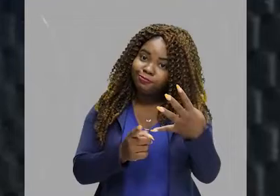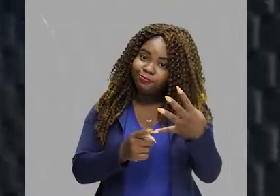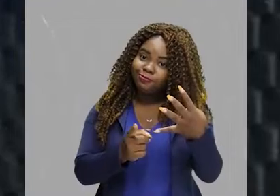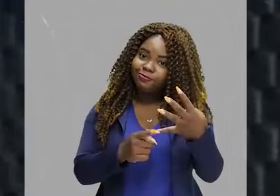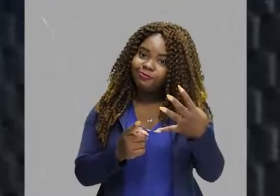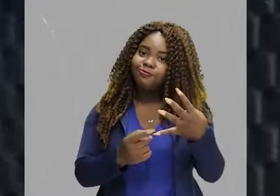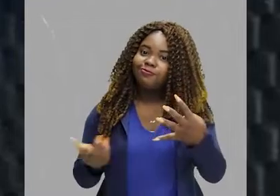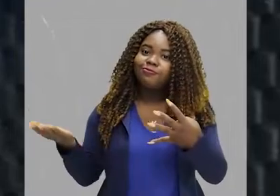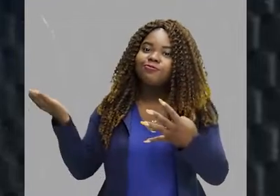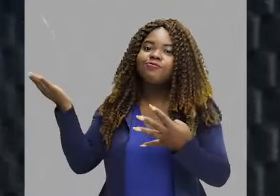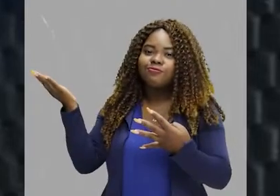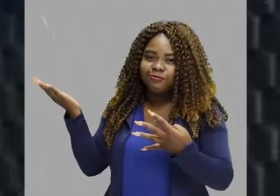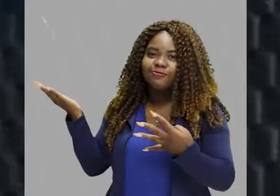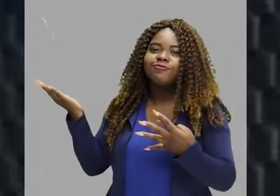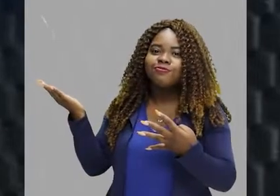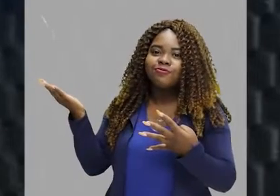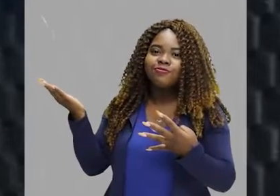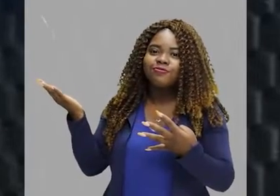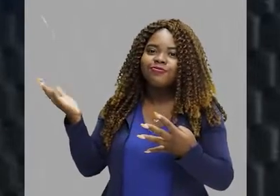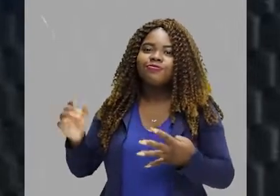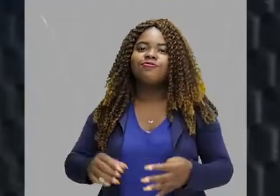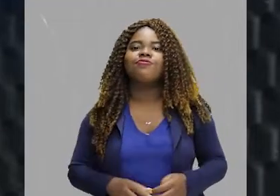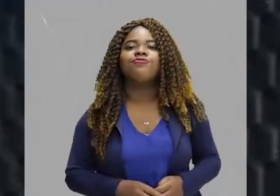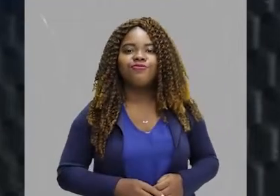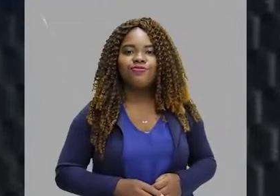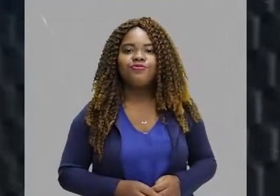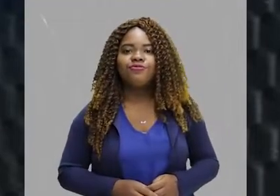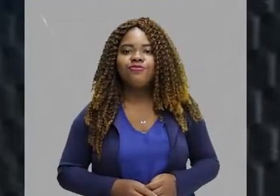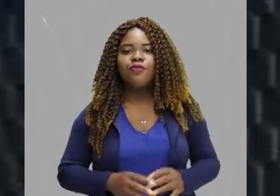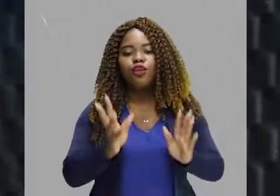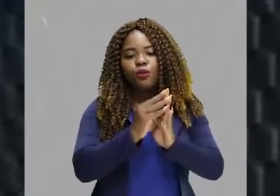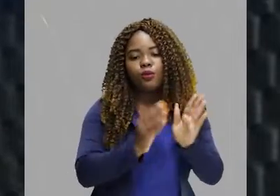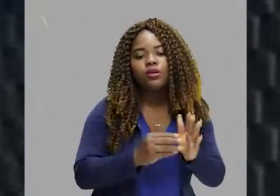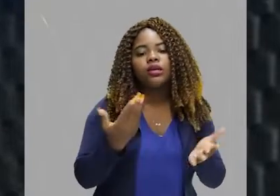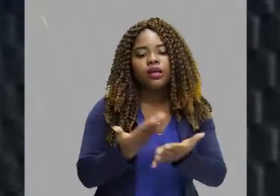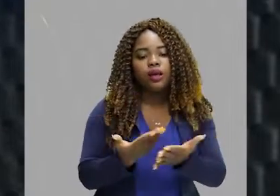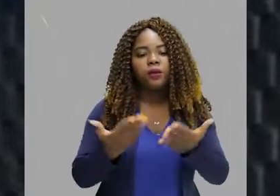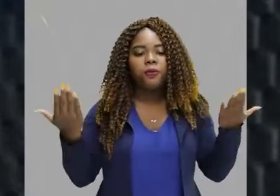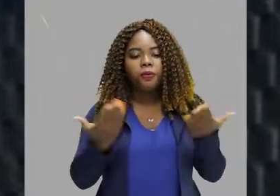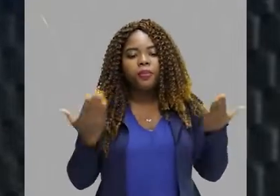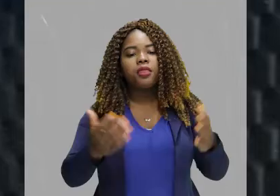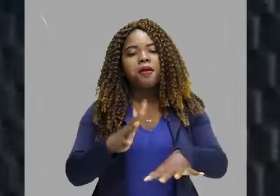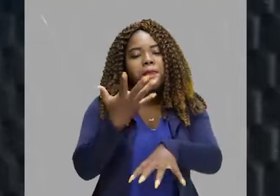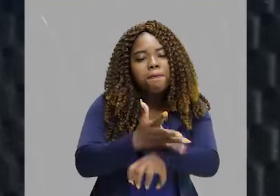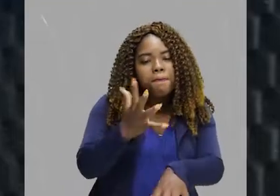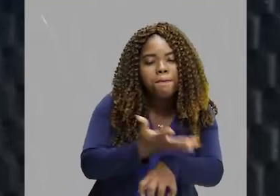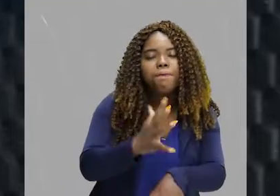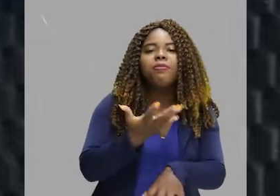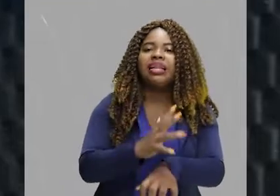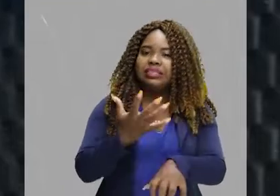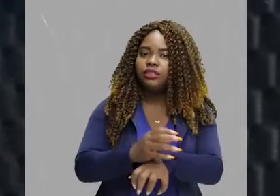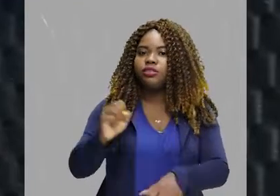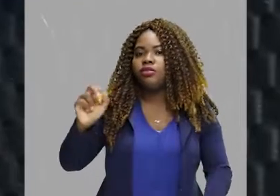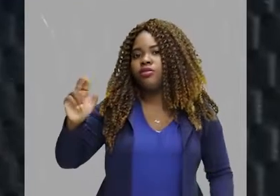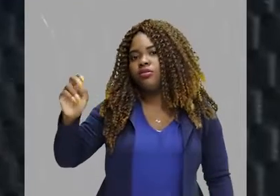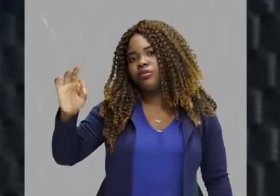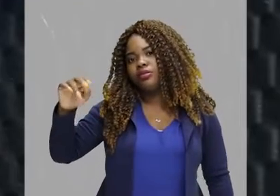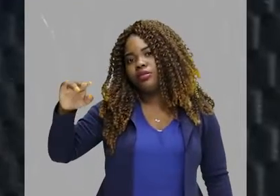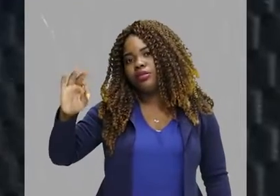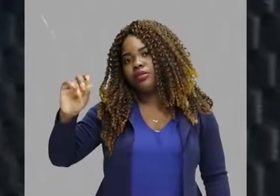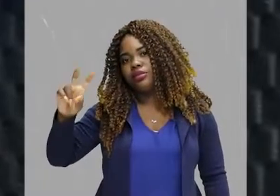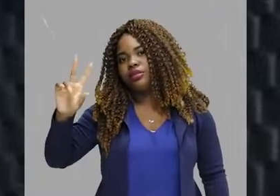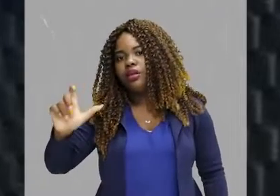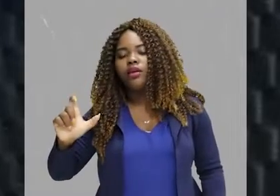para fechar, com chave de ouro, o conteúdo e a aula de hoje, práticas sustentáveis. Ou seja, o que a gente